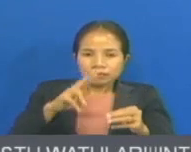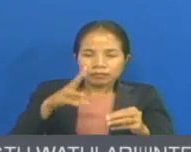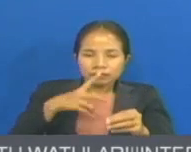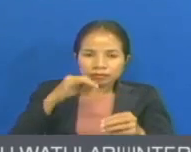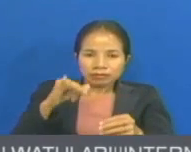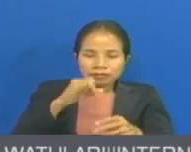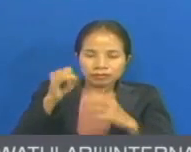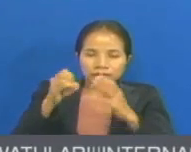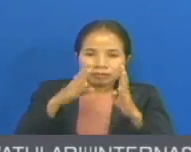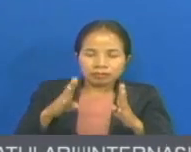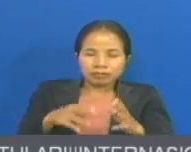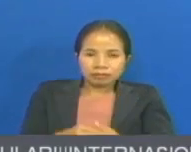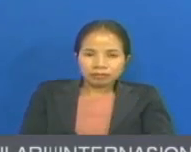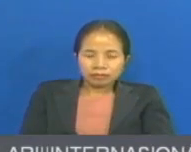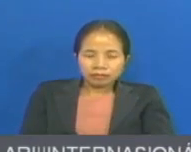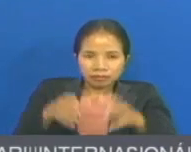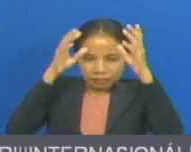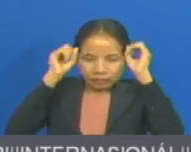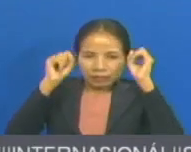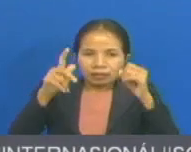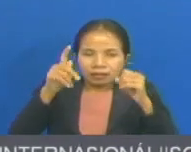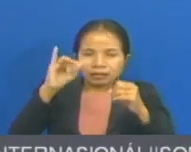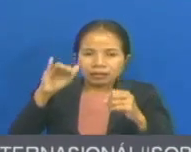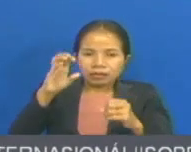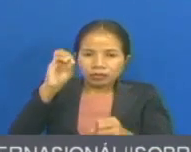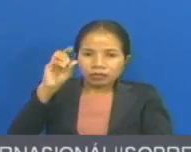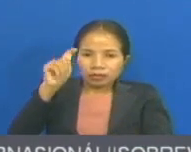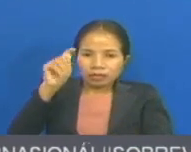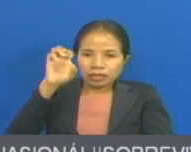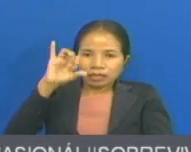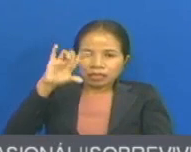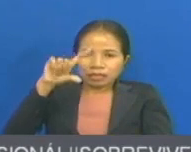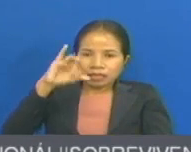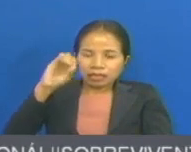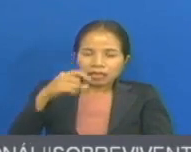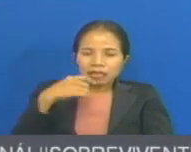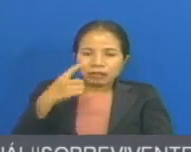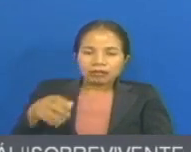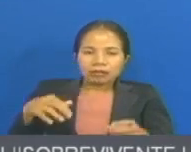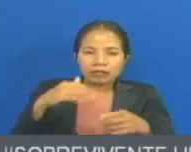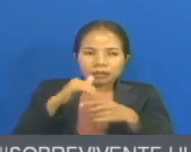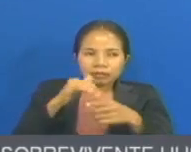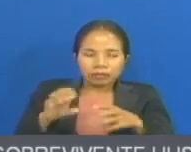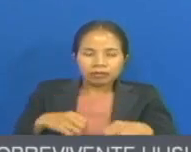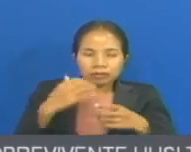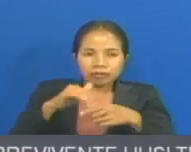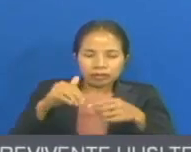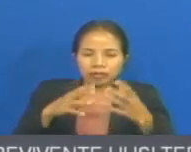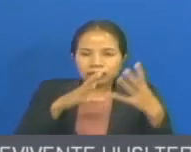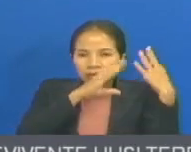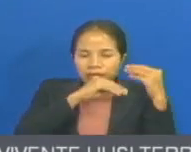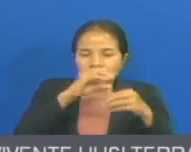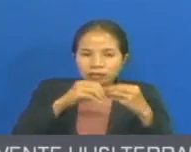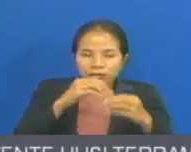Sira. Presidente Conselho Imprensa Otelu Ote informa e a formação ne o insa faje experiência com a